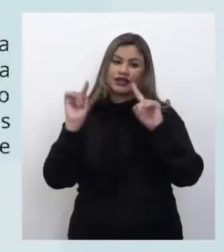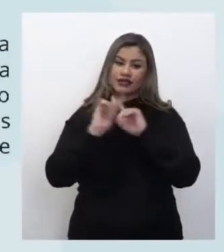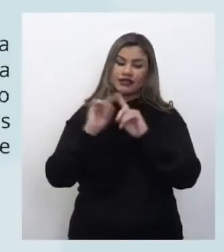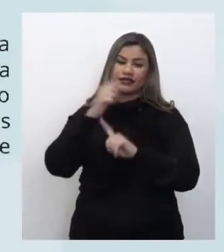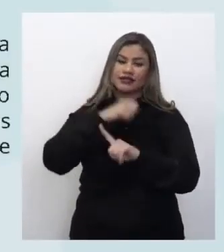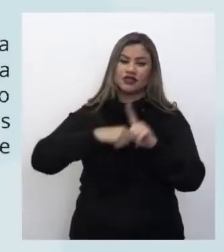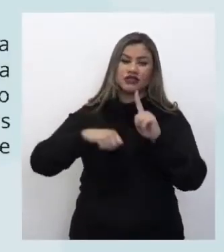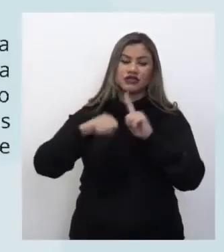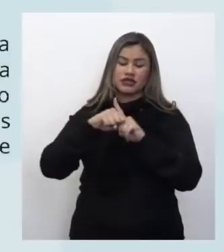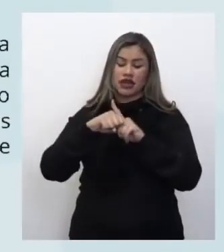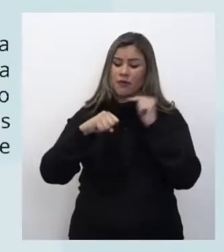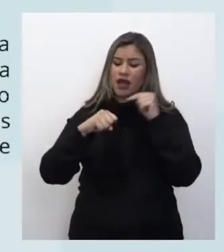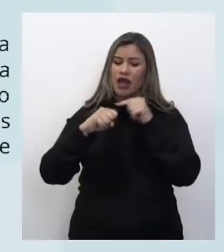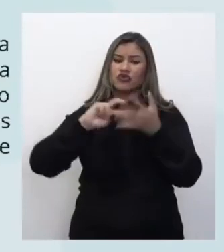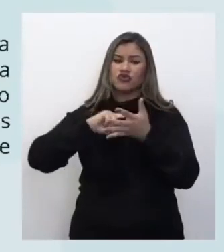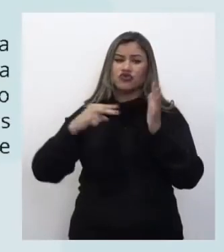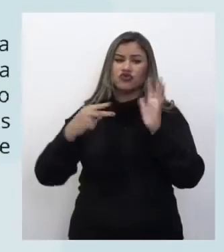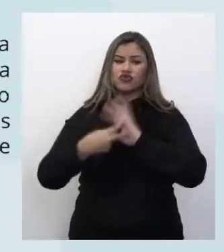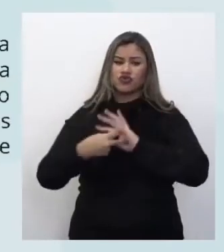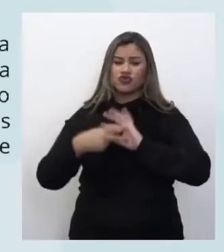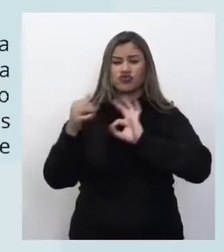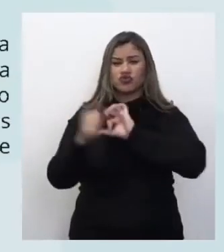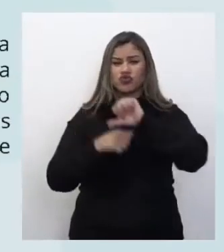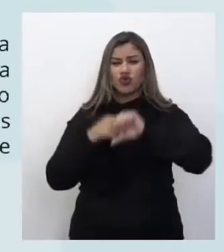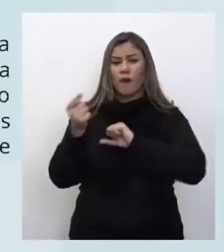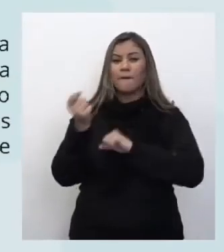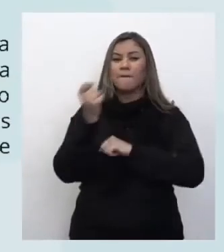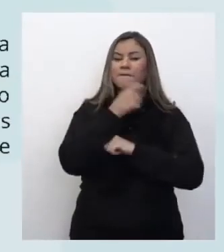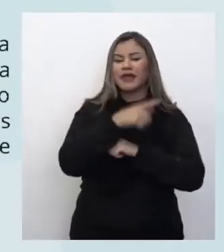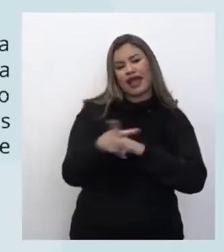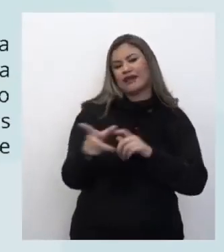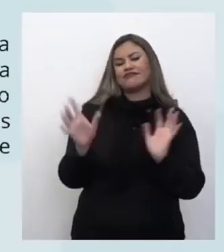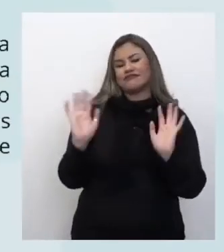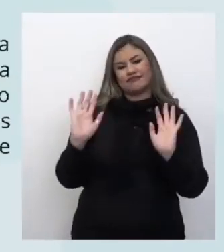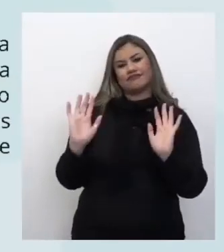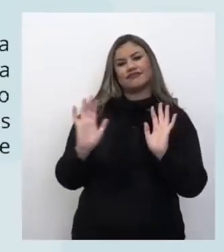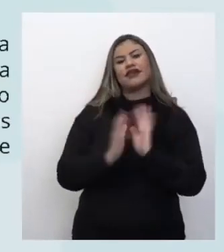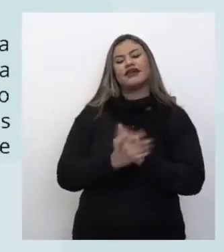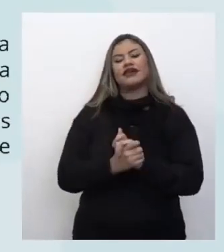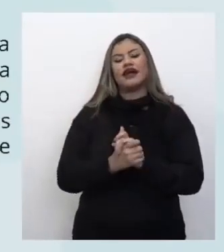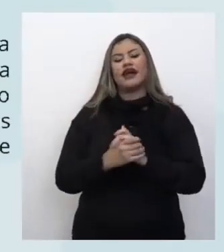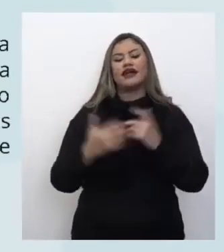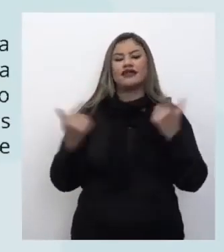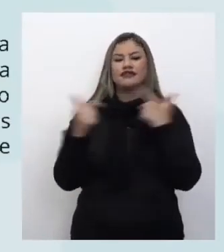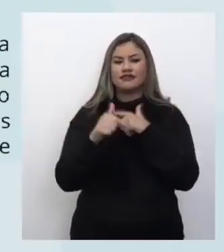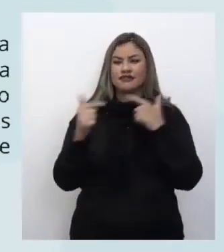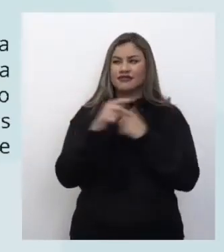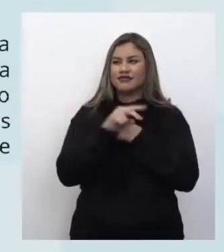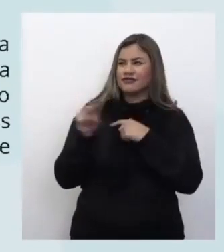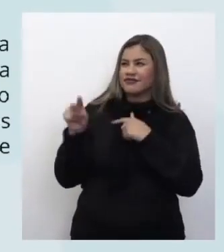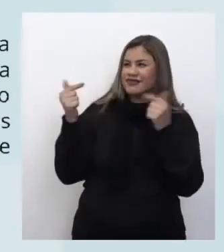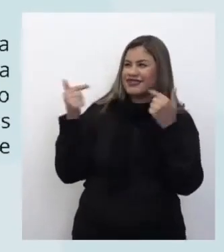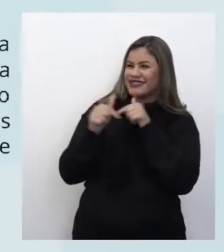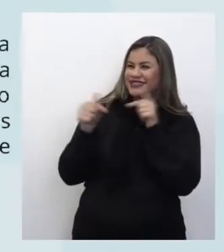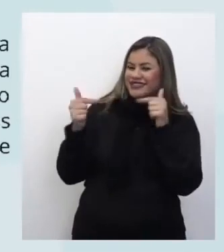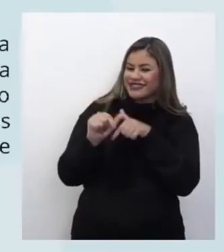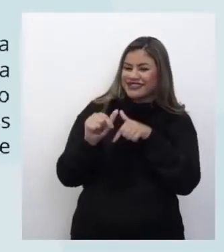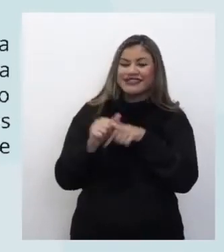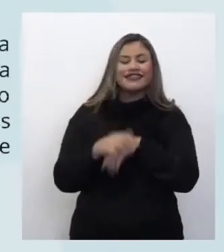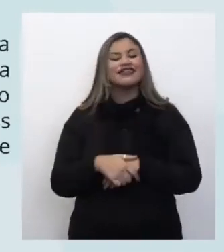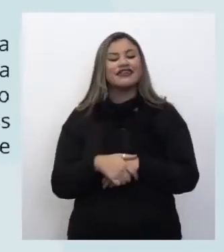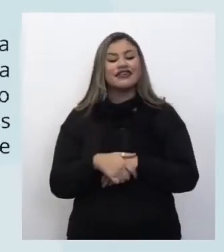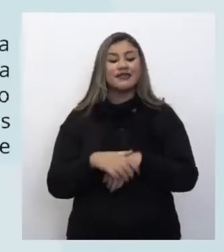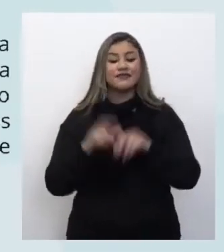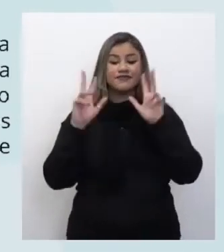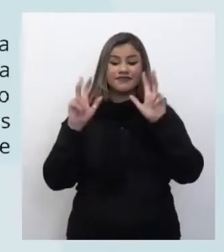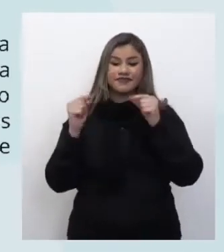sociedade por meio da exploração de situações ridículas e cômicas do cotidiano, que levam o riso da plateia. A principal temática dos seus